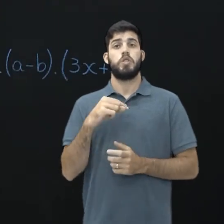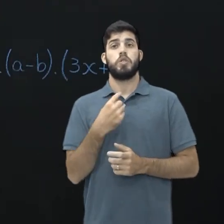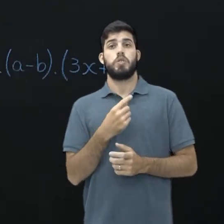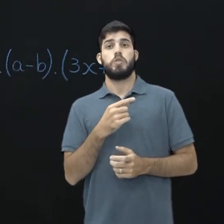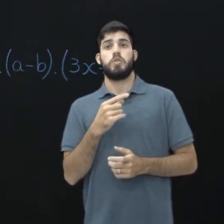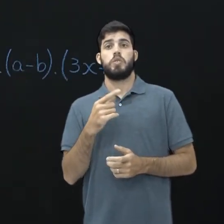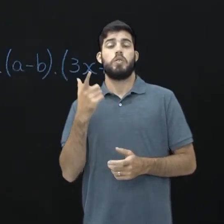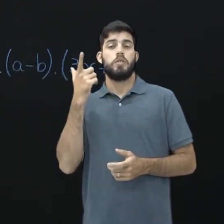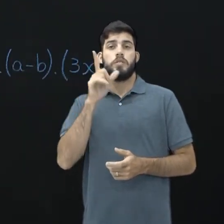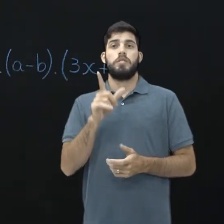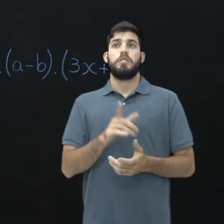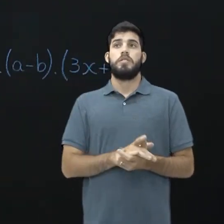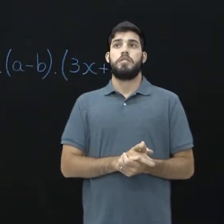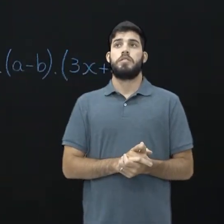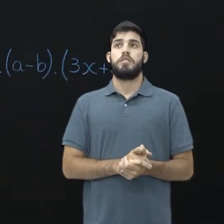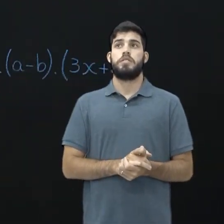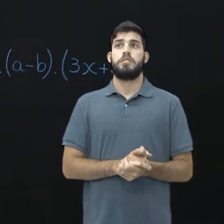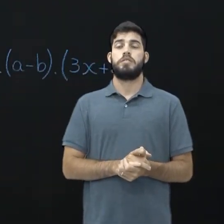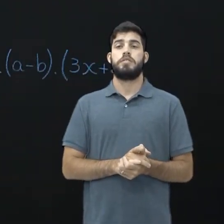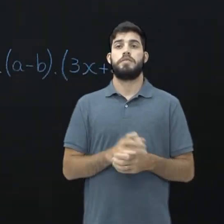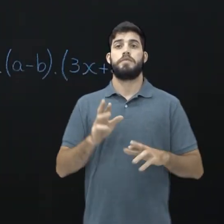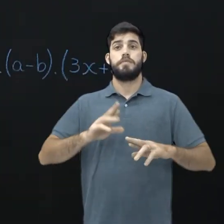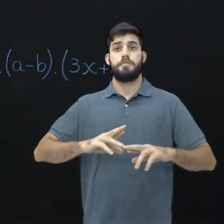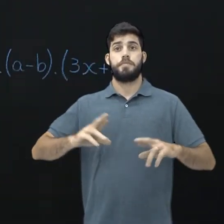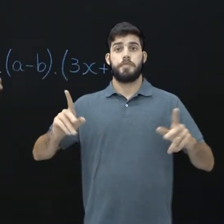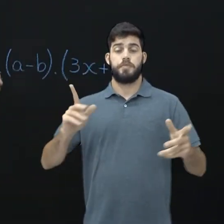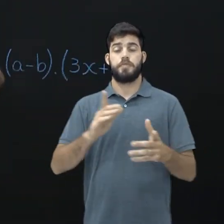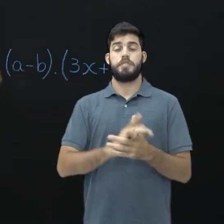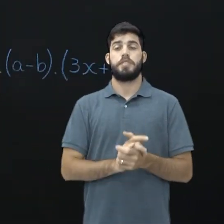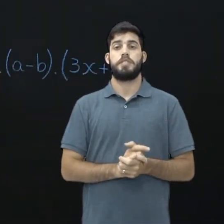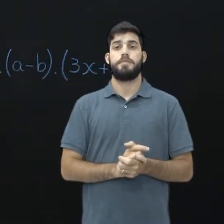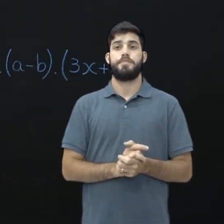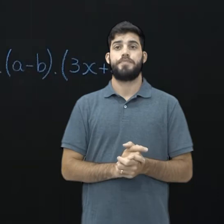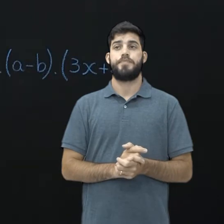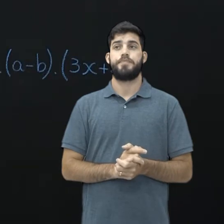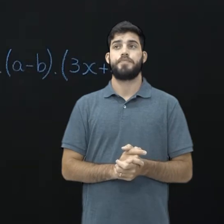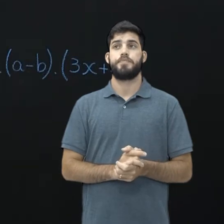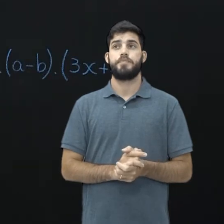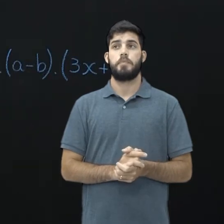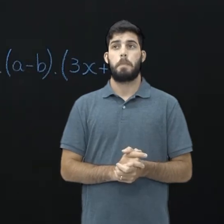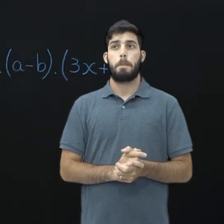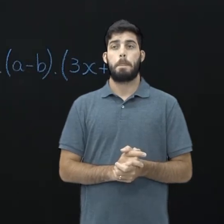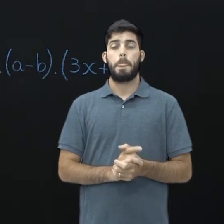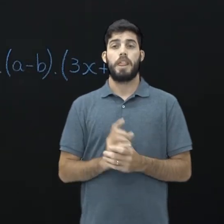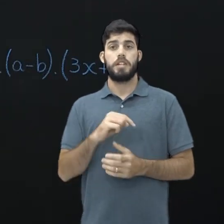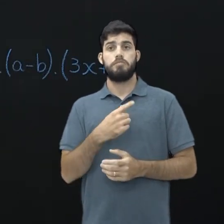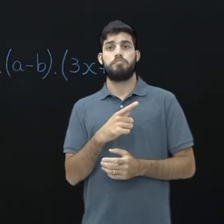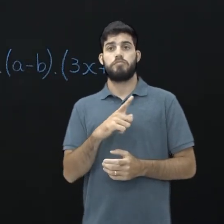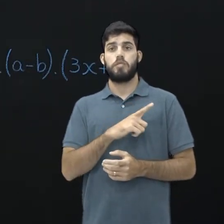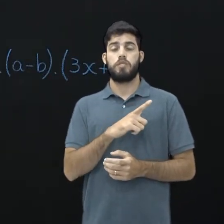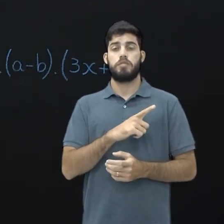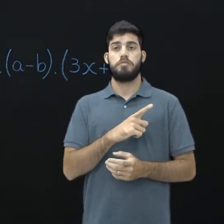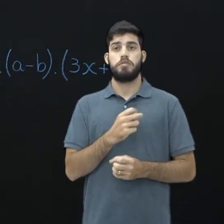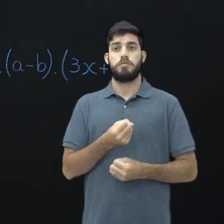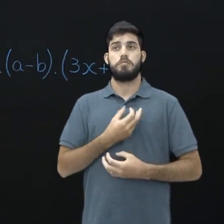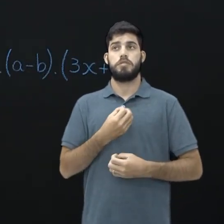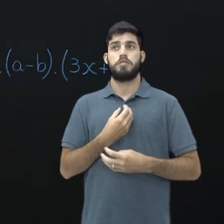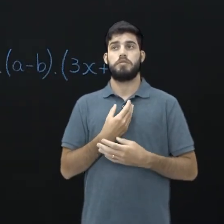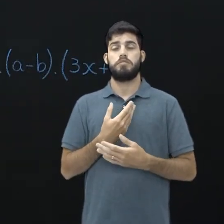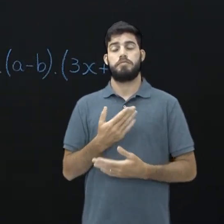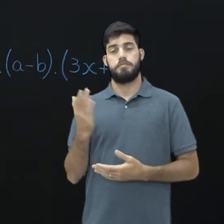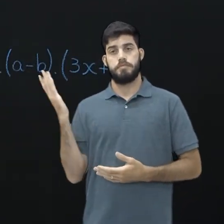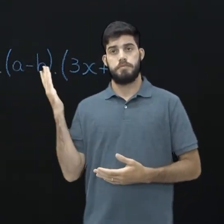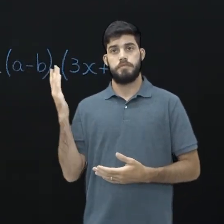conseguimos utilizar também diferentes casos combinados de fatoração. Nós temos aqui a nossa expressão